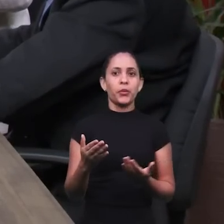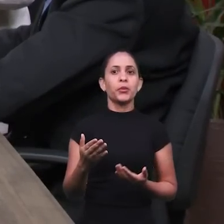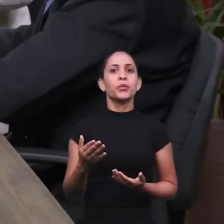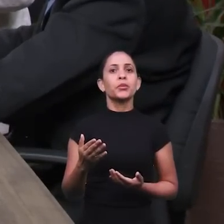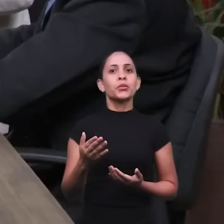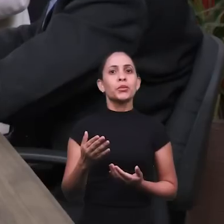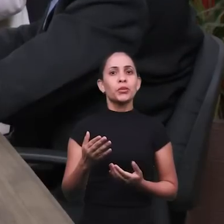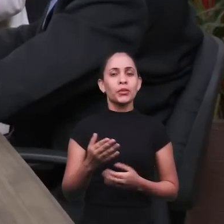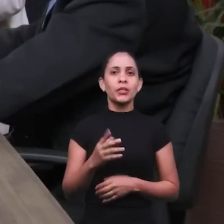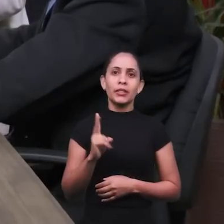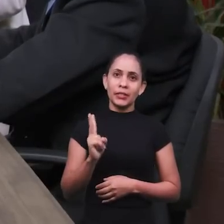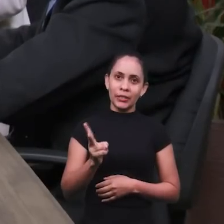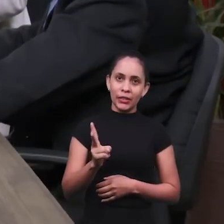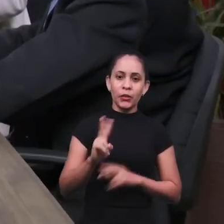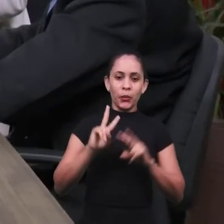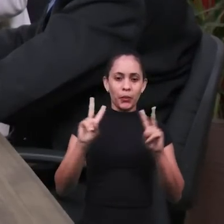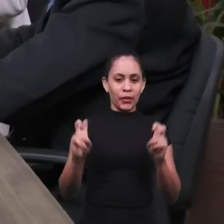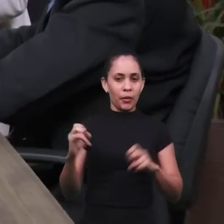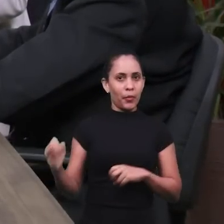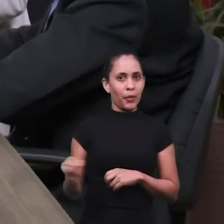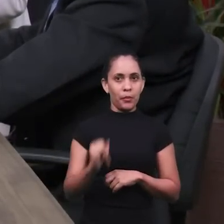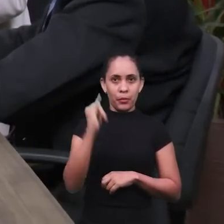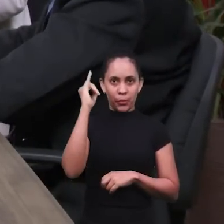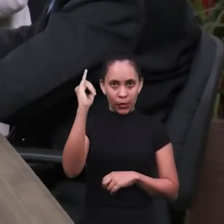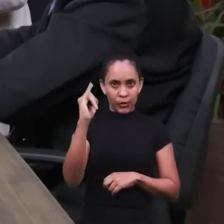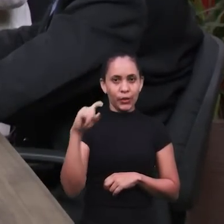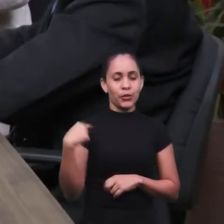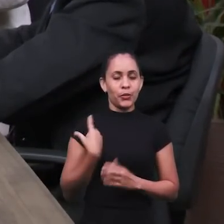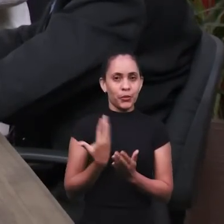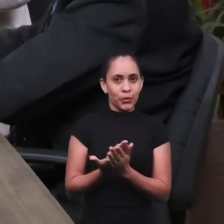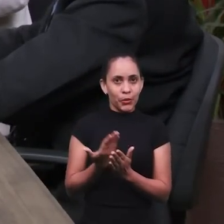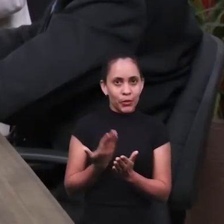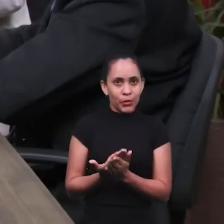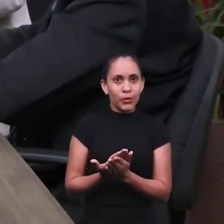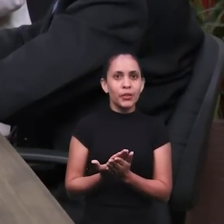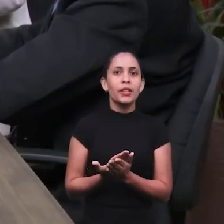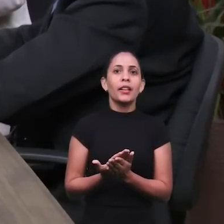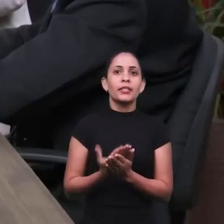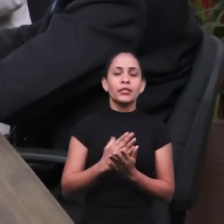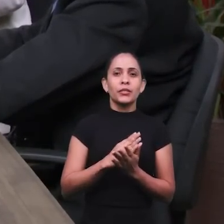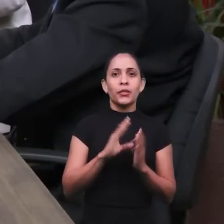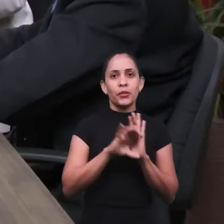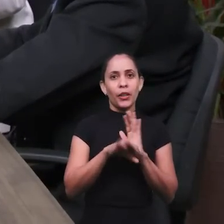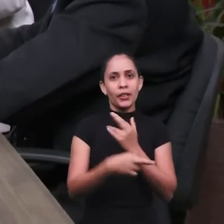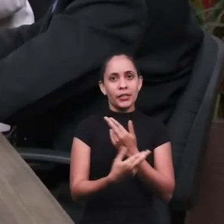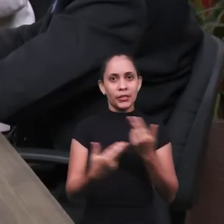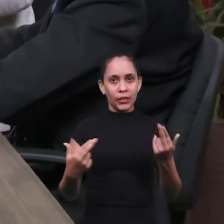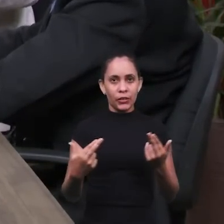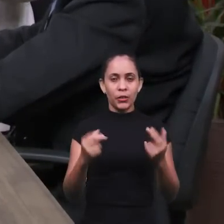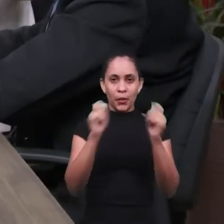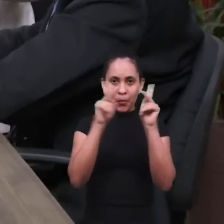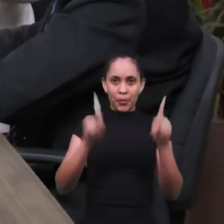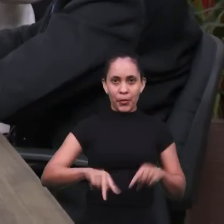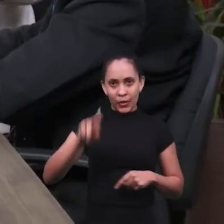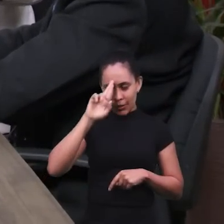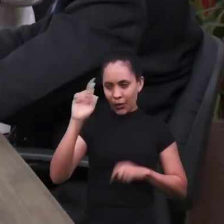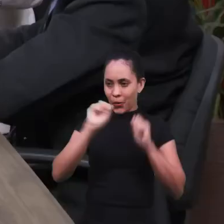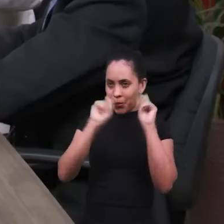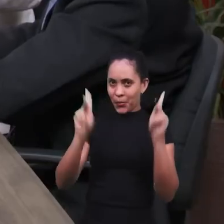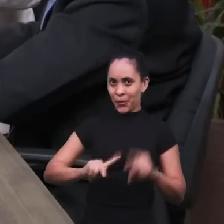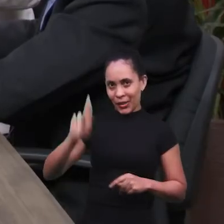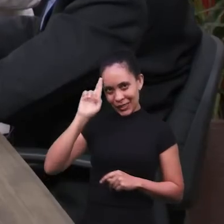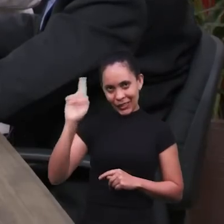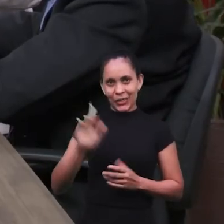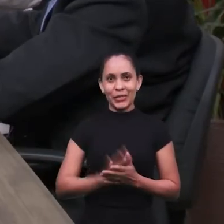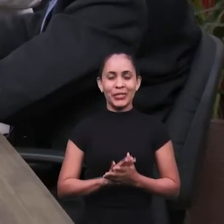uma vez, continuando esse tema, que é um tema importantíssimo. Nós vamos aprofundar mais sobre alguns aspectos. Amém? Queridos, a paz do